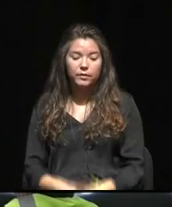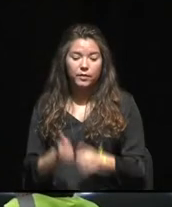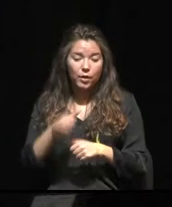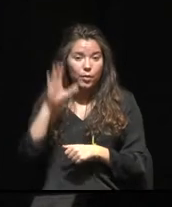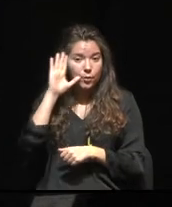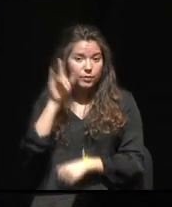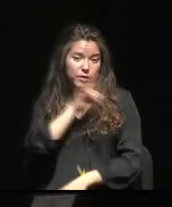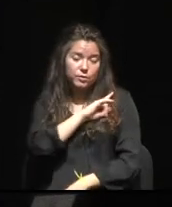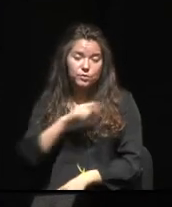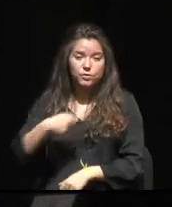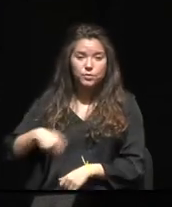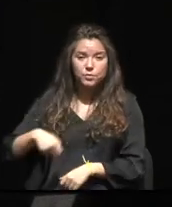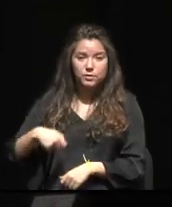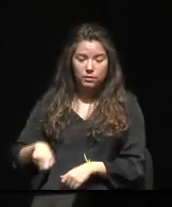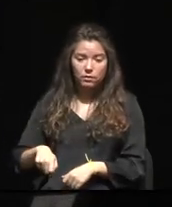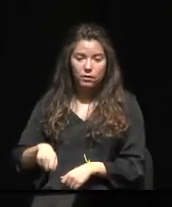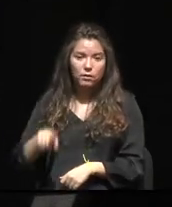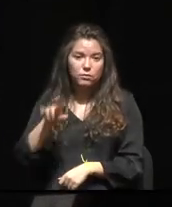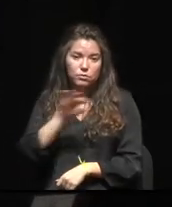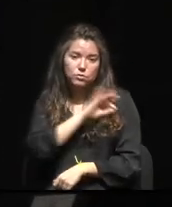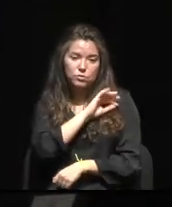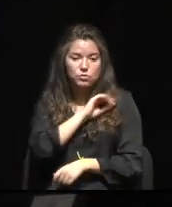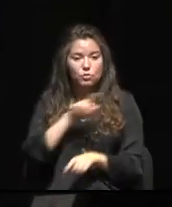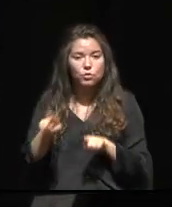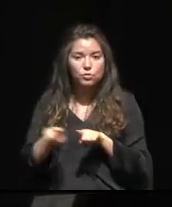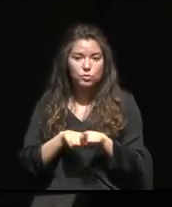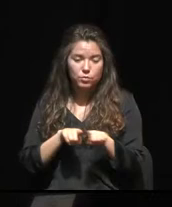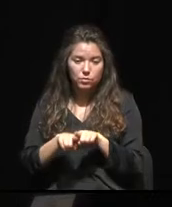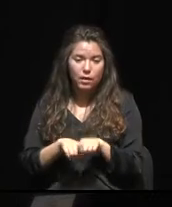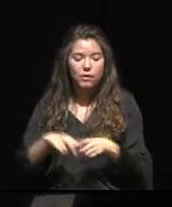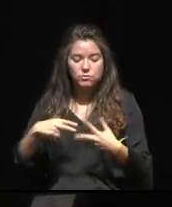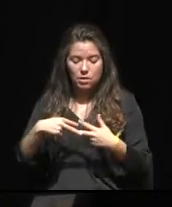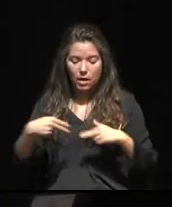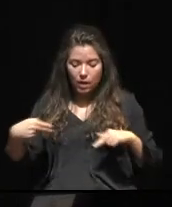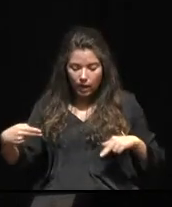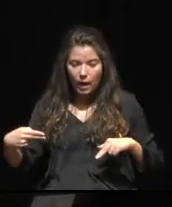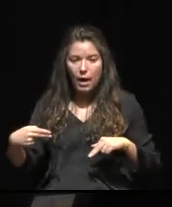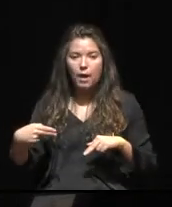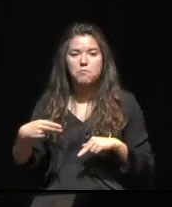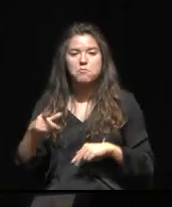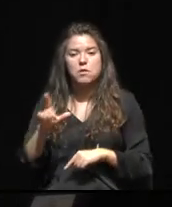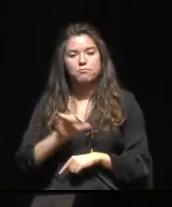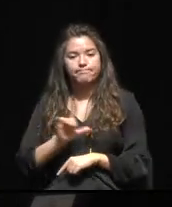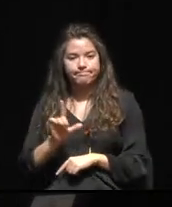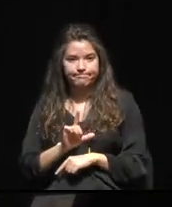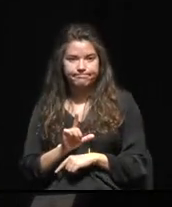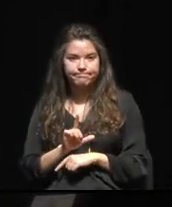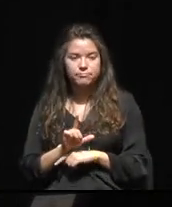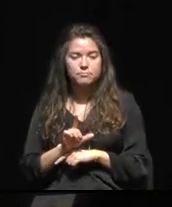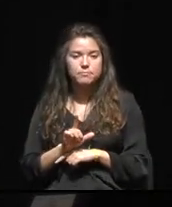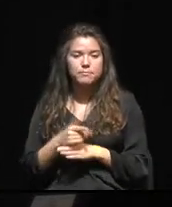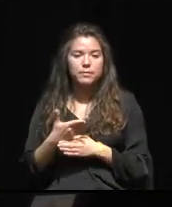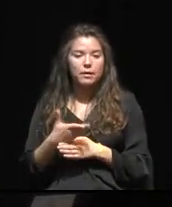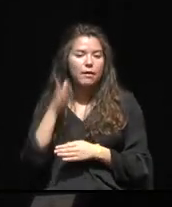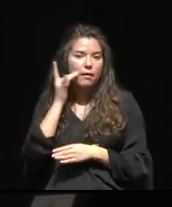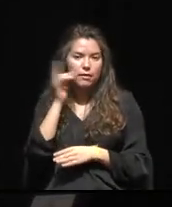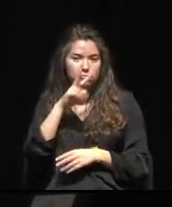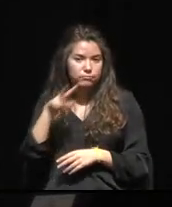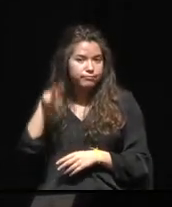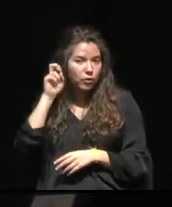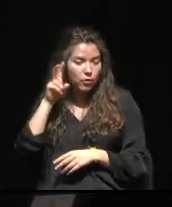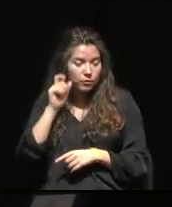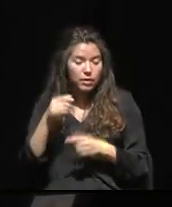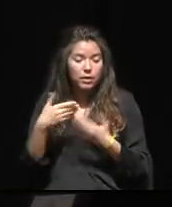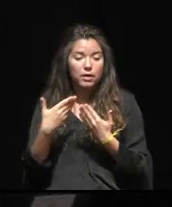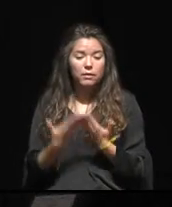Boa tarde senhora Presidente eh senhores deputados a câmara municipal quem mais nos está a ouvir